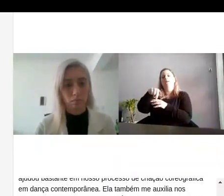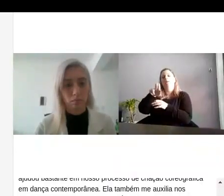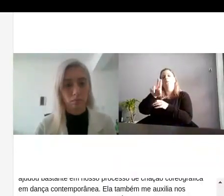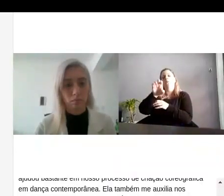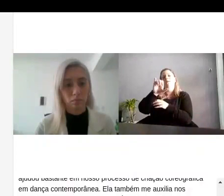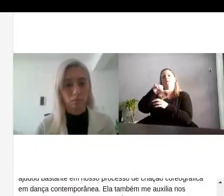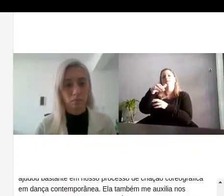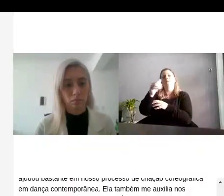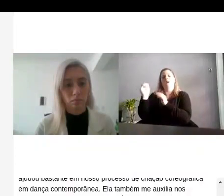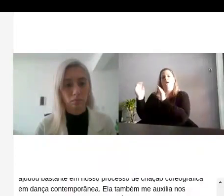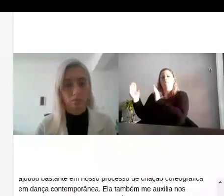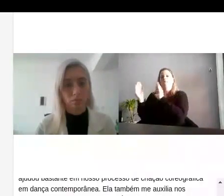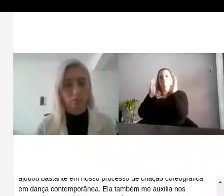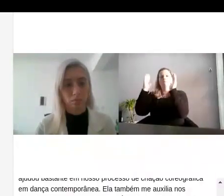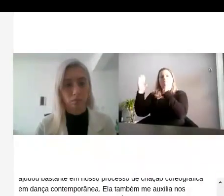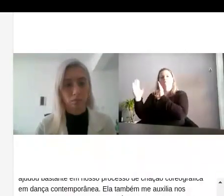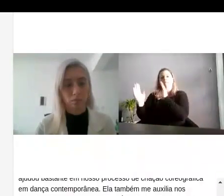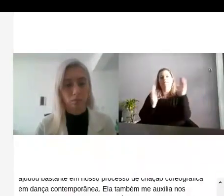fiquei assim.